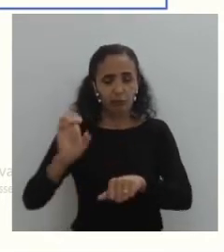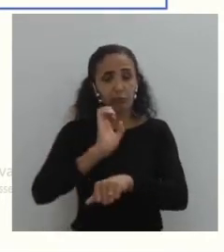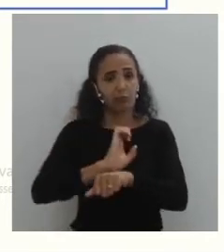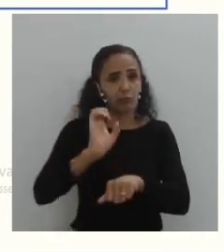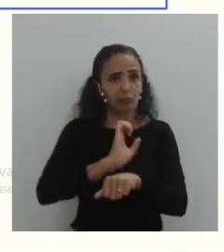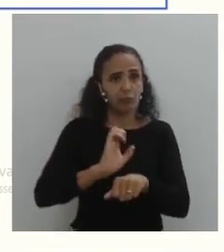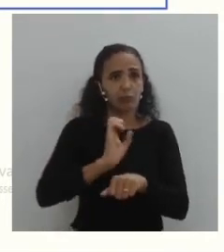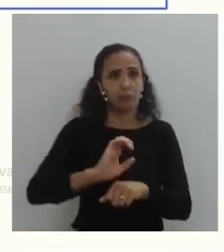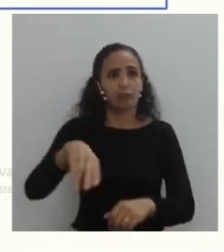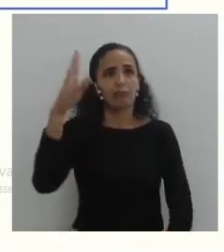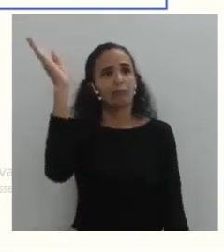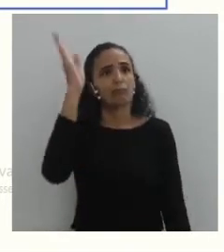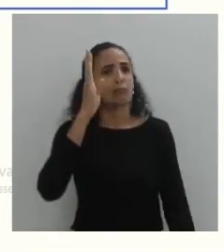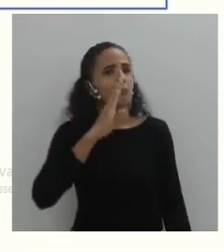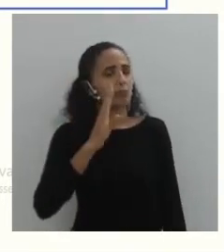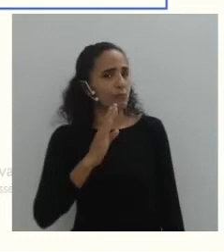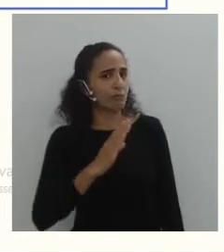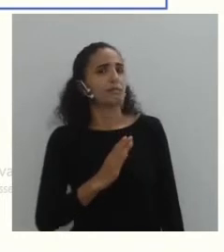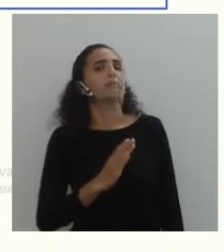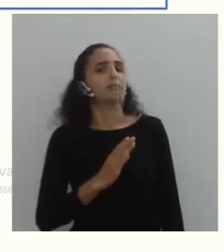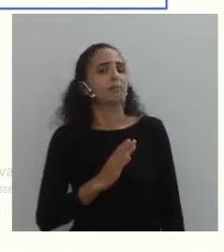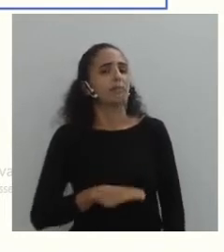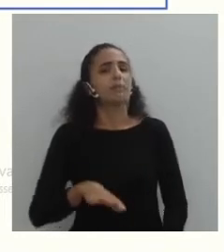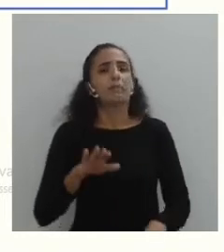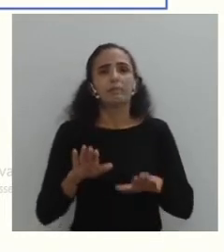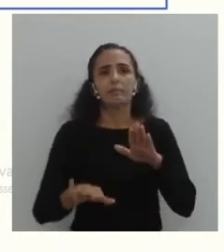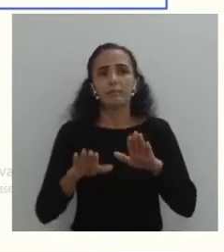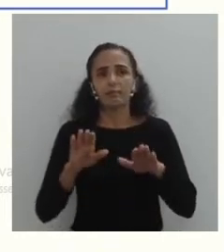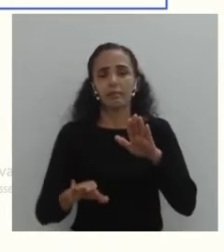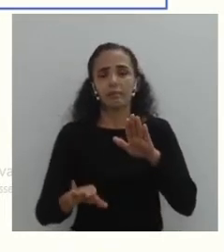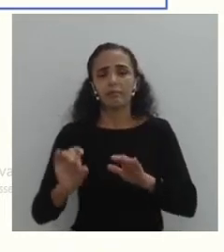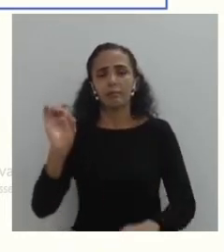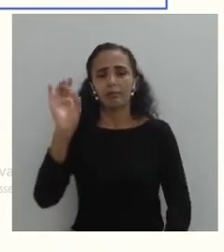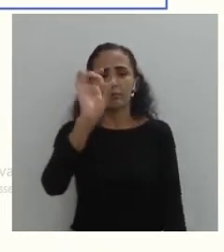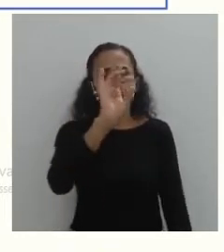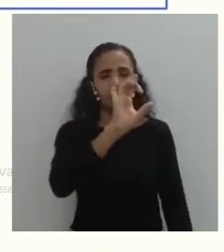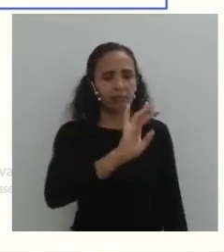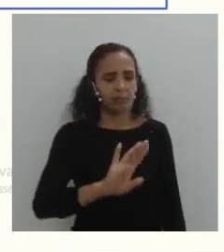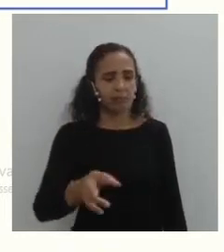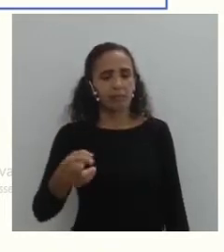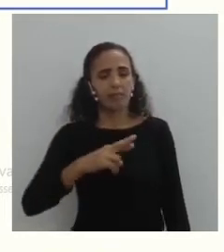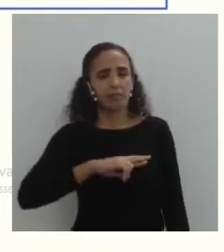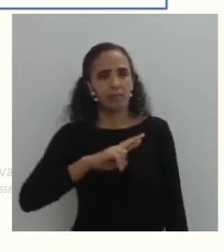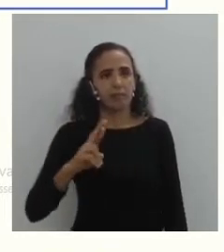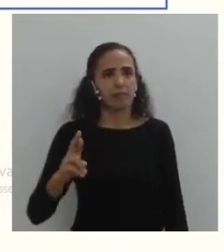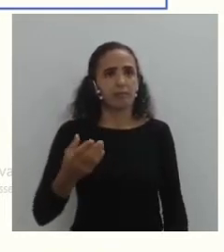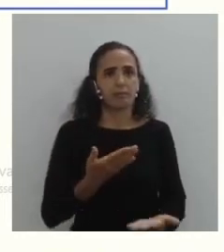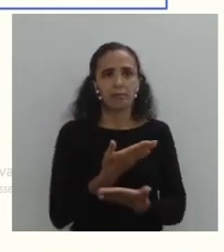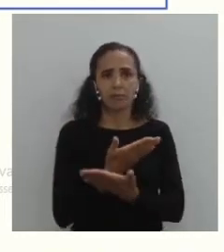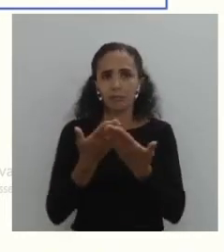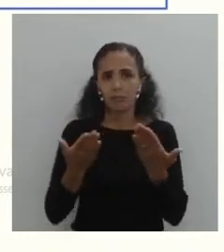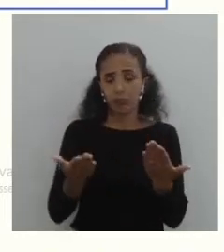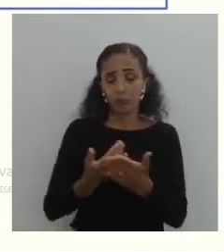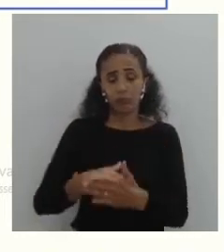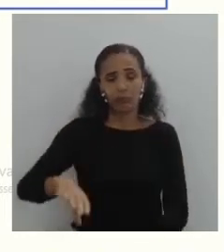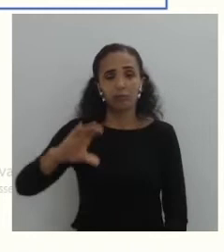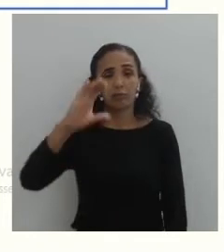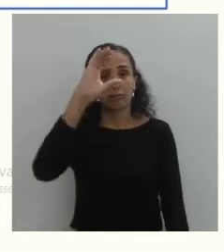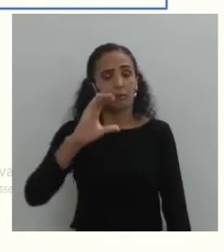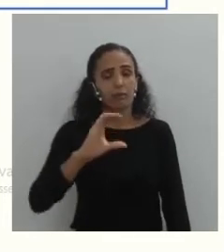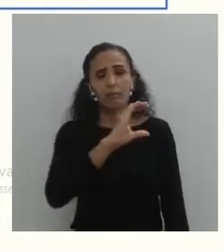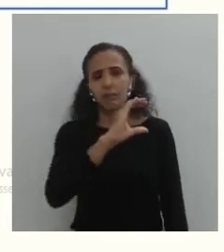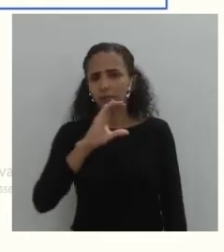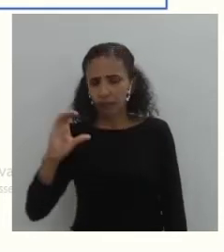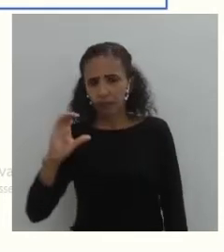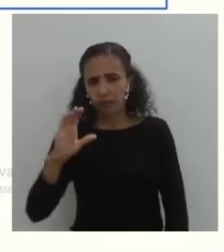estados brasileiros, há variações nos números de cada religião. Vamos ver. No caso dos católicos,